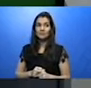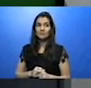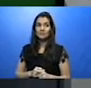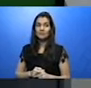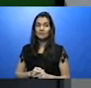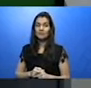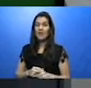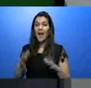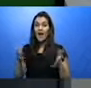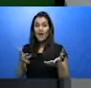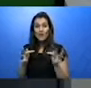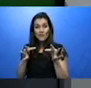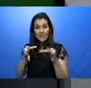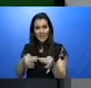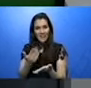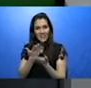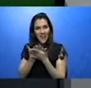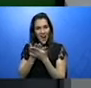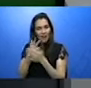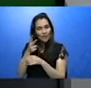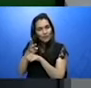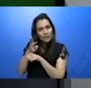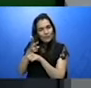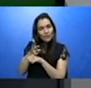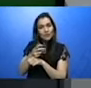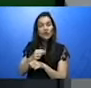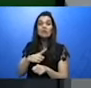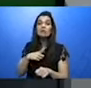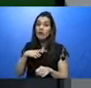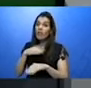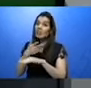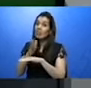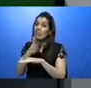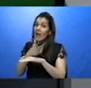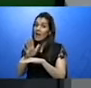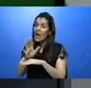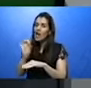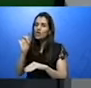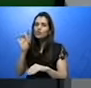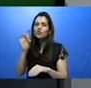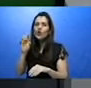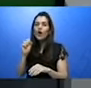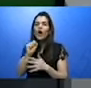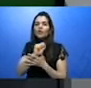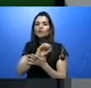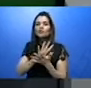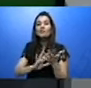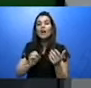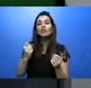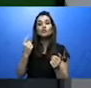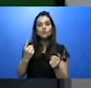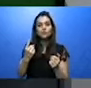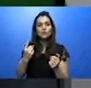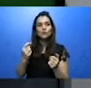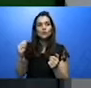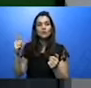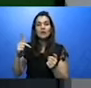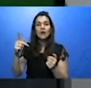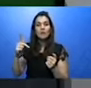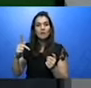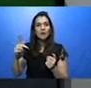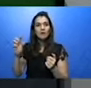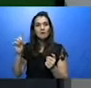E chegamos ao final da nossa videoaula, né? Mas temos a tarefa. É somente o exercício 1 na página 189. Vocês